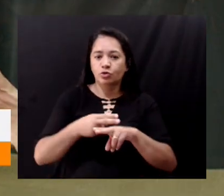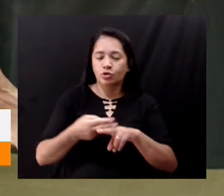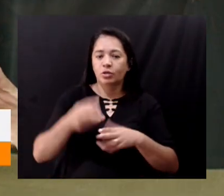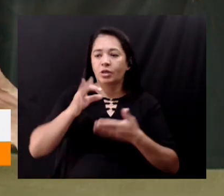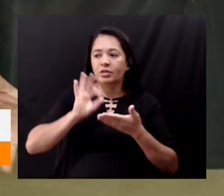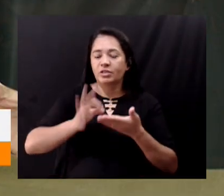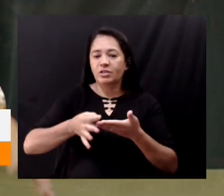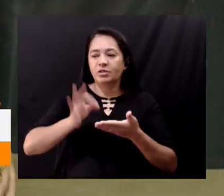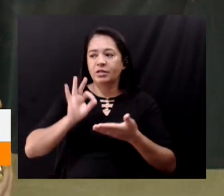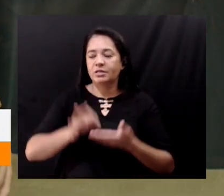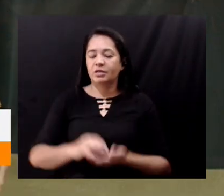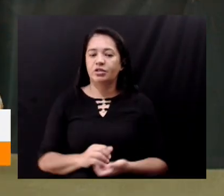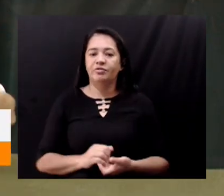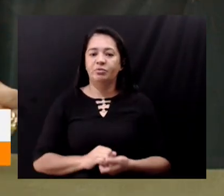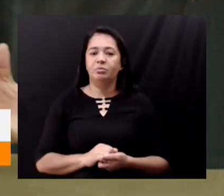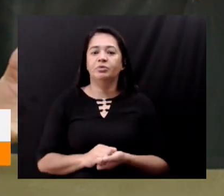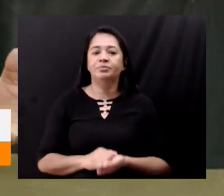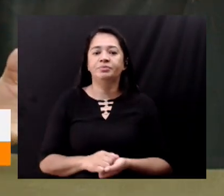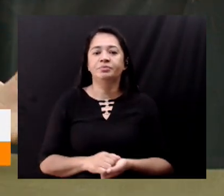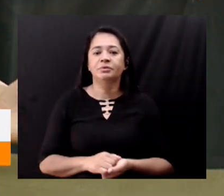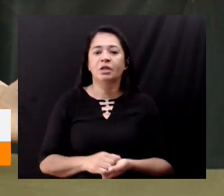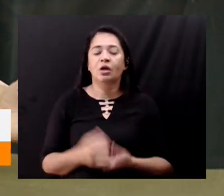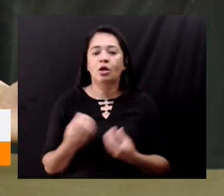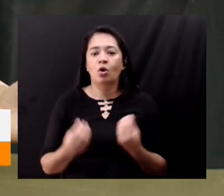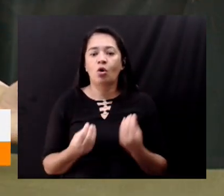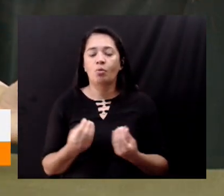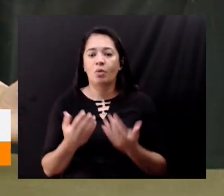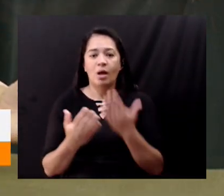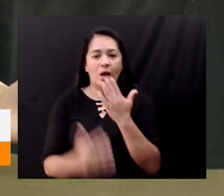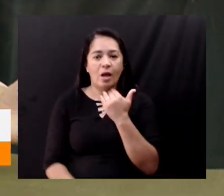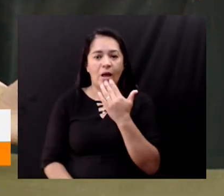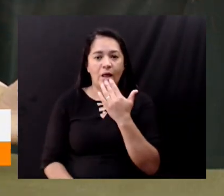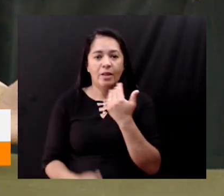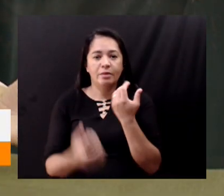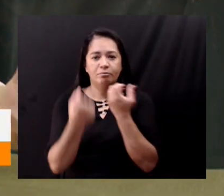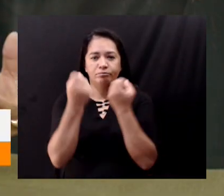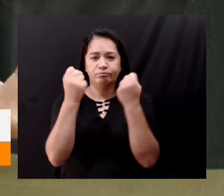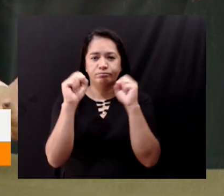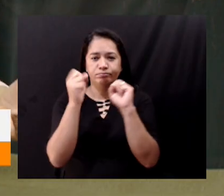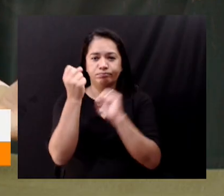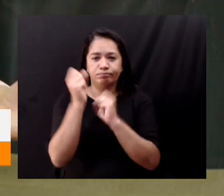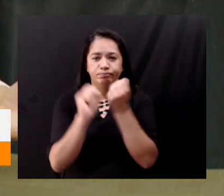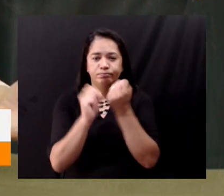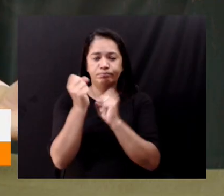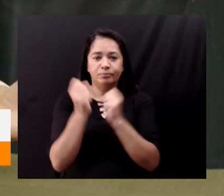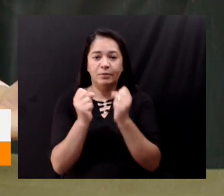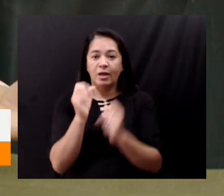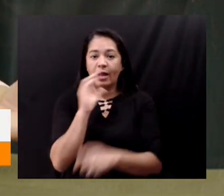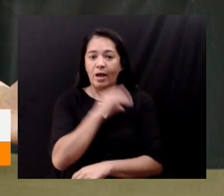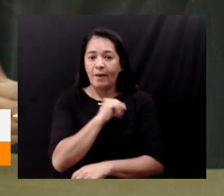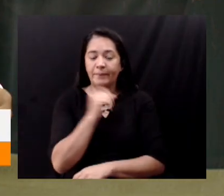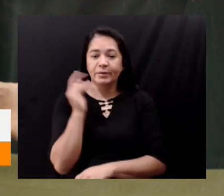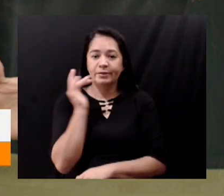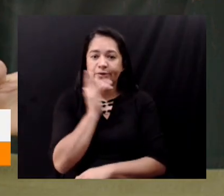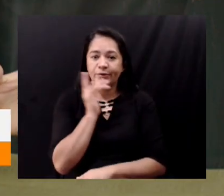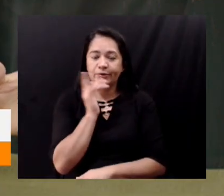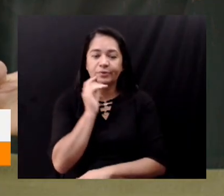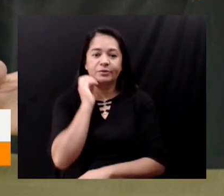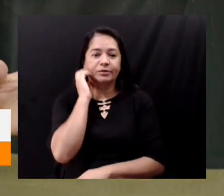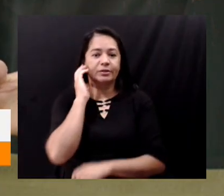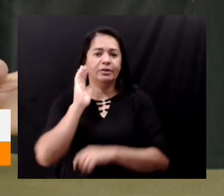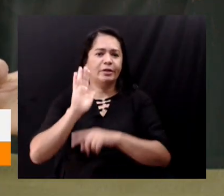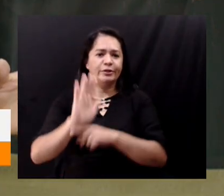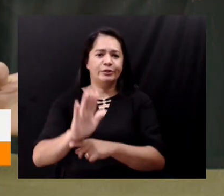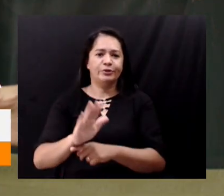alimentos ultraprocessados, essa comida rápida tão gostosa, né, e que ajuda no nosso dia a dia, porque a gente vive um